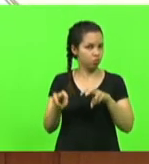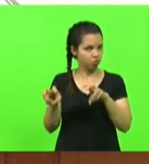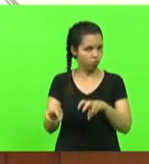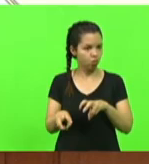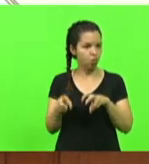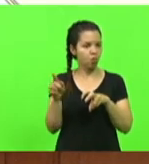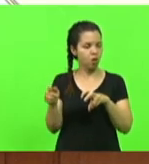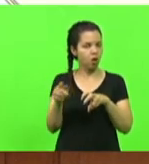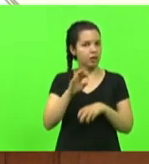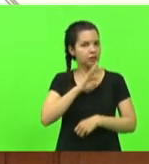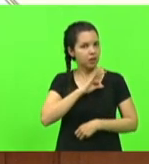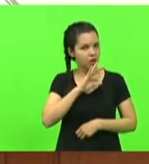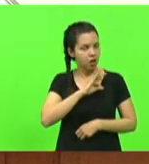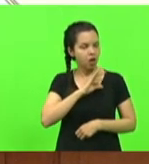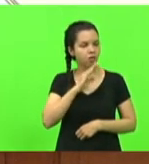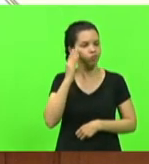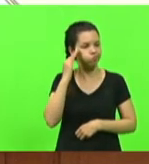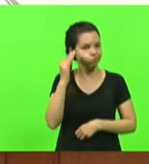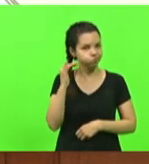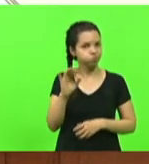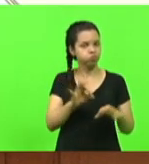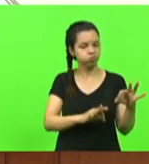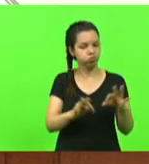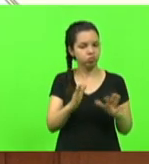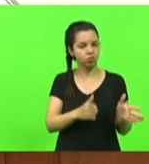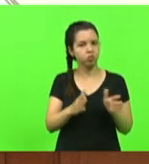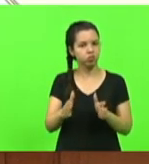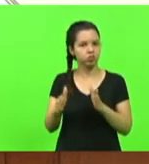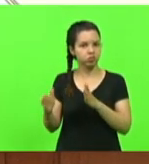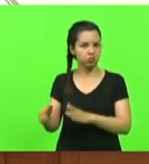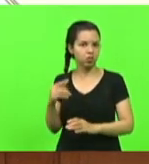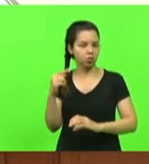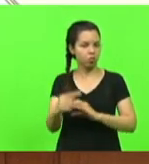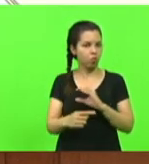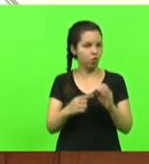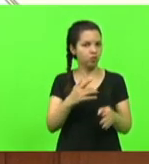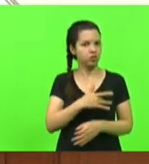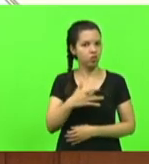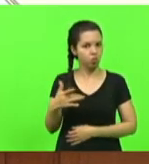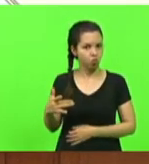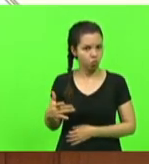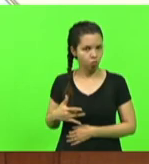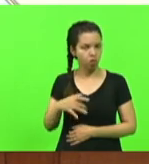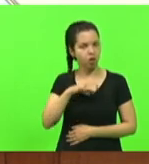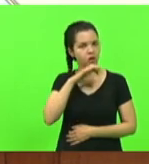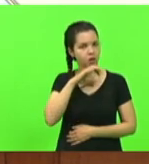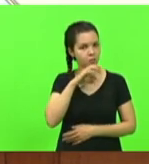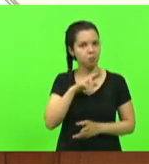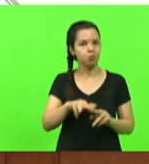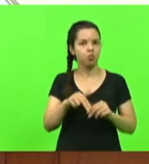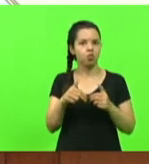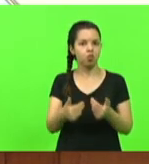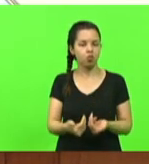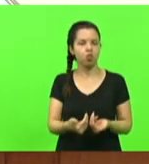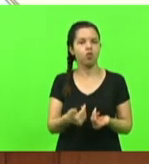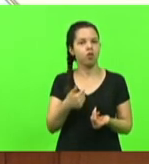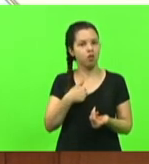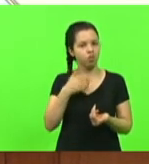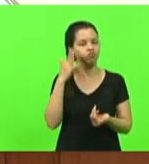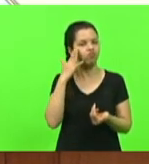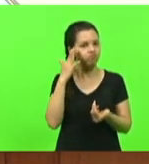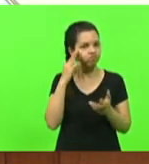área técnica e a Organização Mundial de Saúde Animal. Por isso, eu tenho certeza